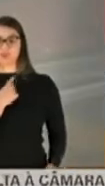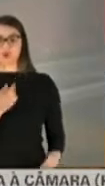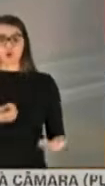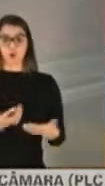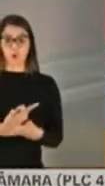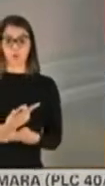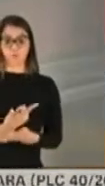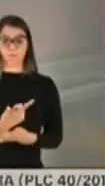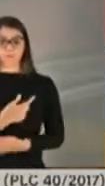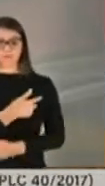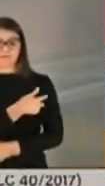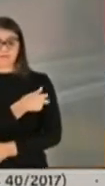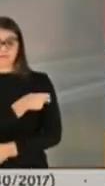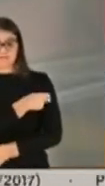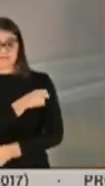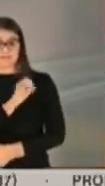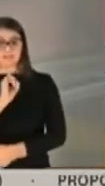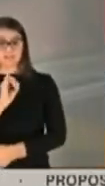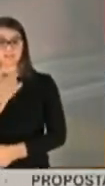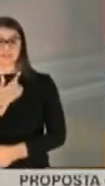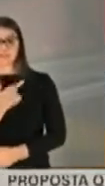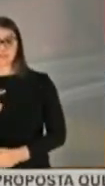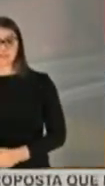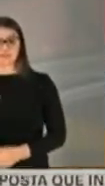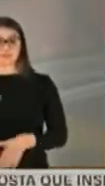adquirir vacinas sem uma lei.